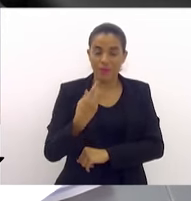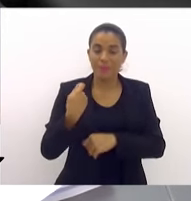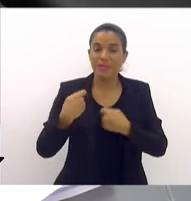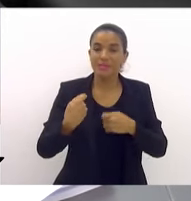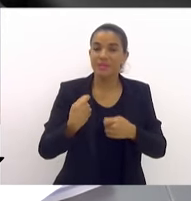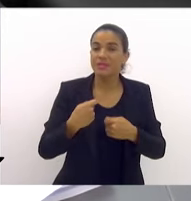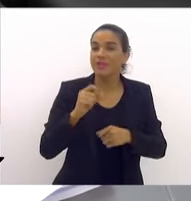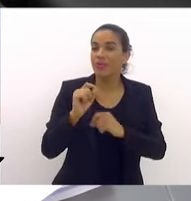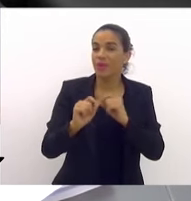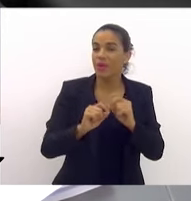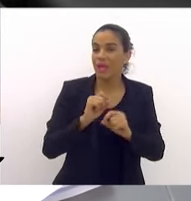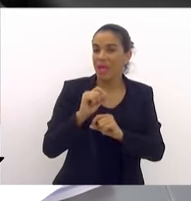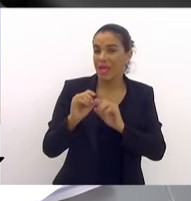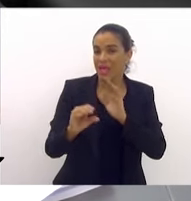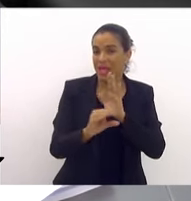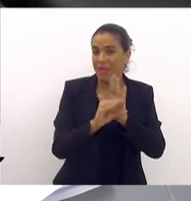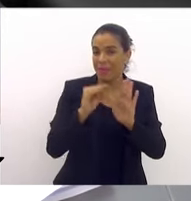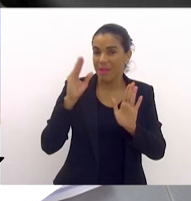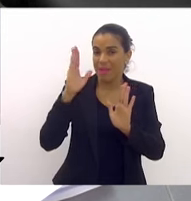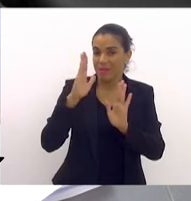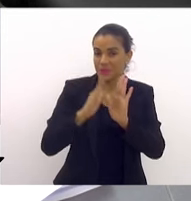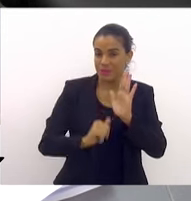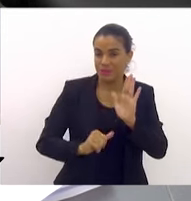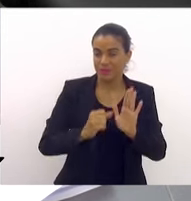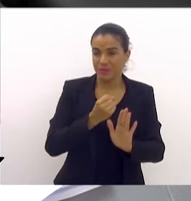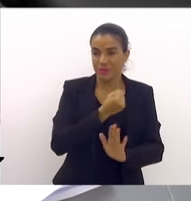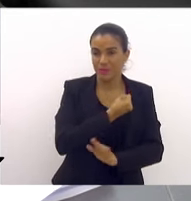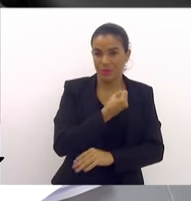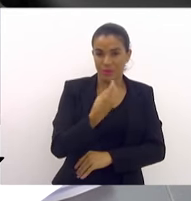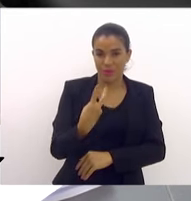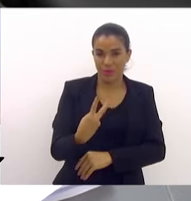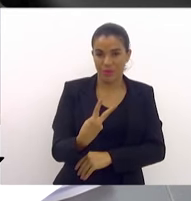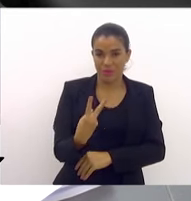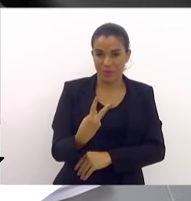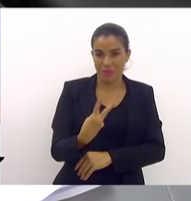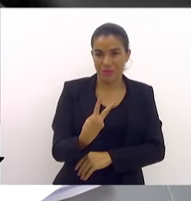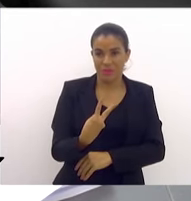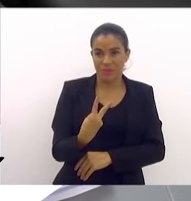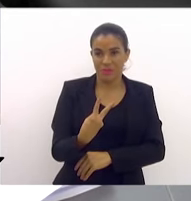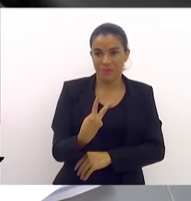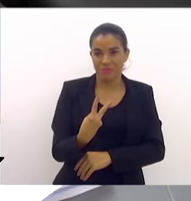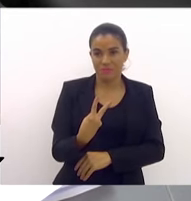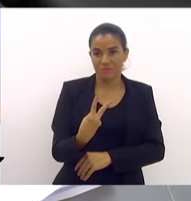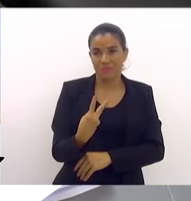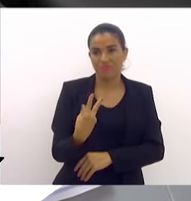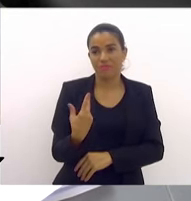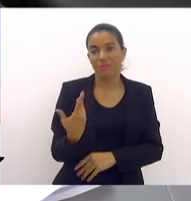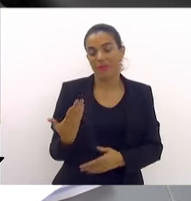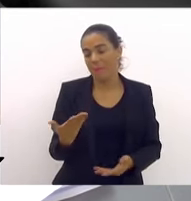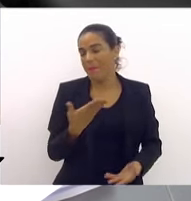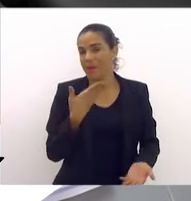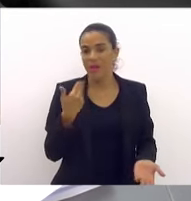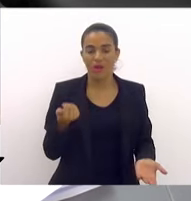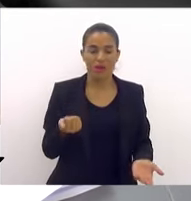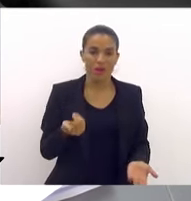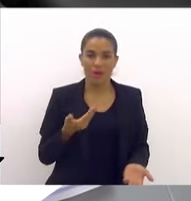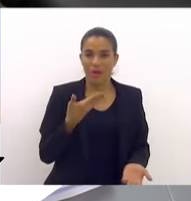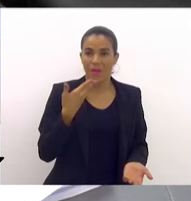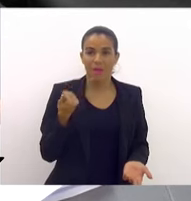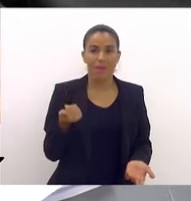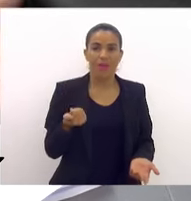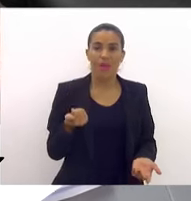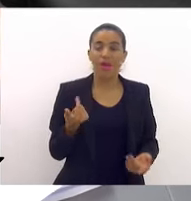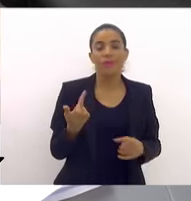ser emenda supressiva número 2. Pode ser. Porque aí não entra nesse mérito.